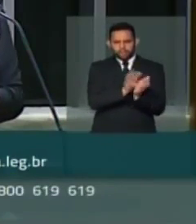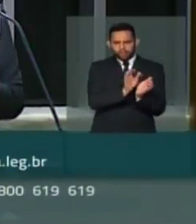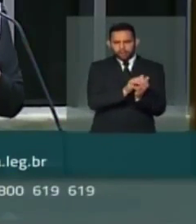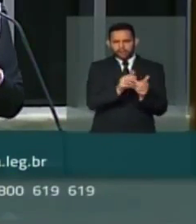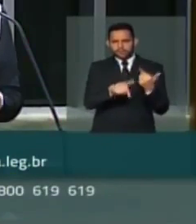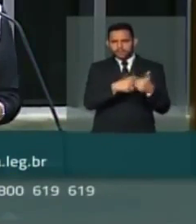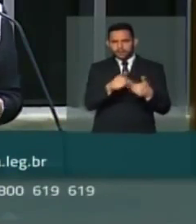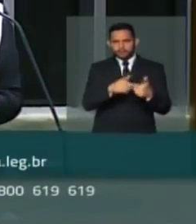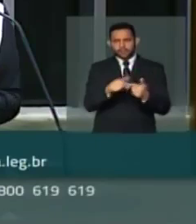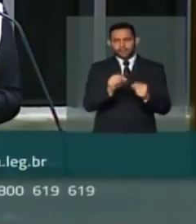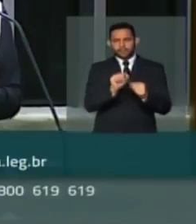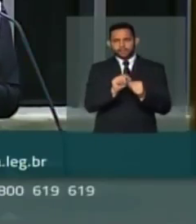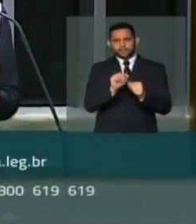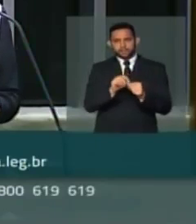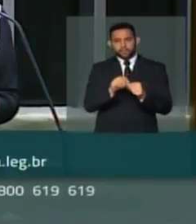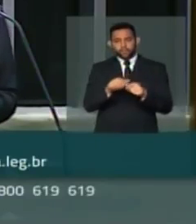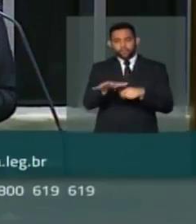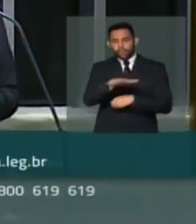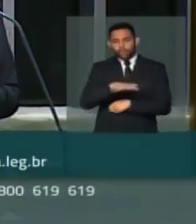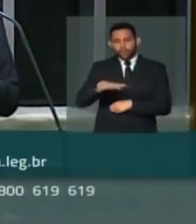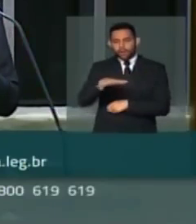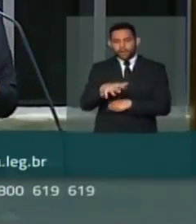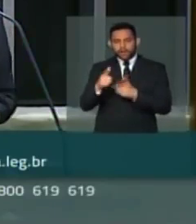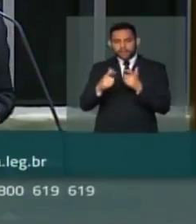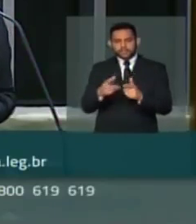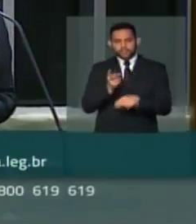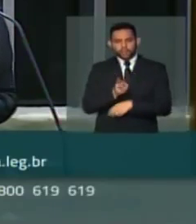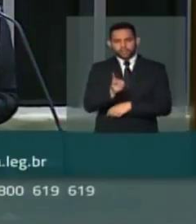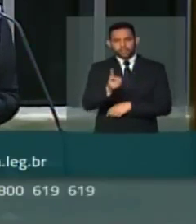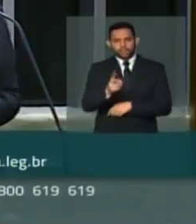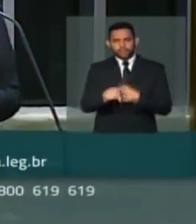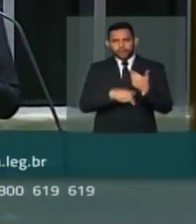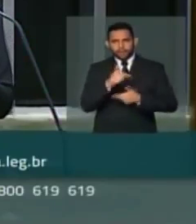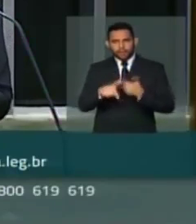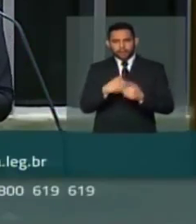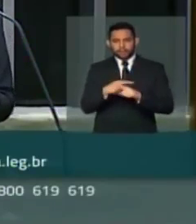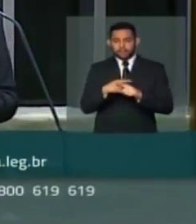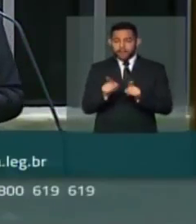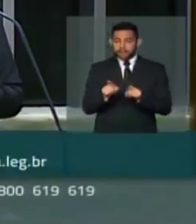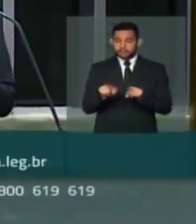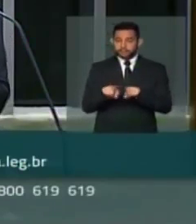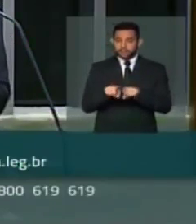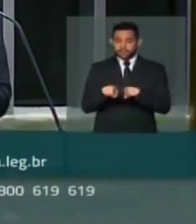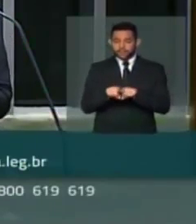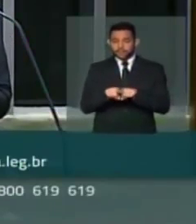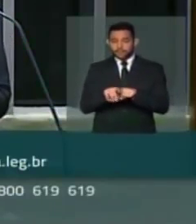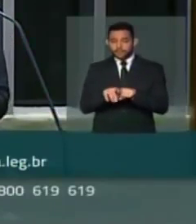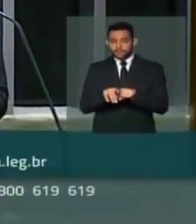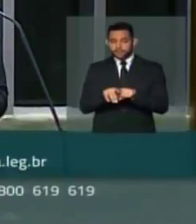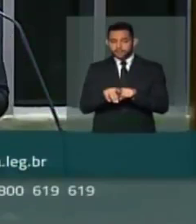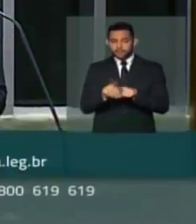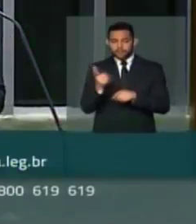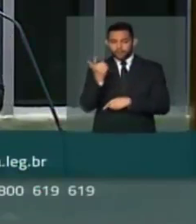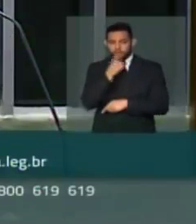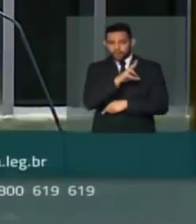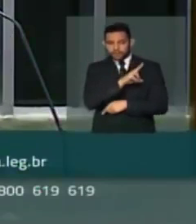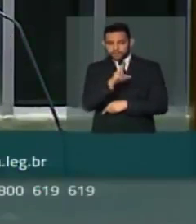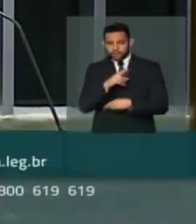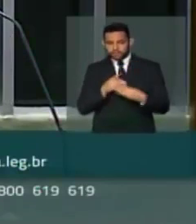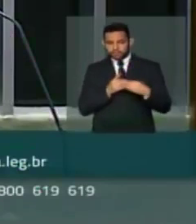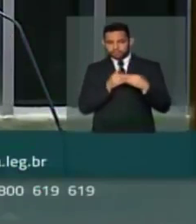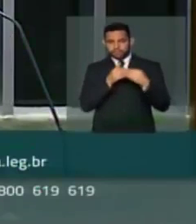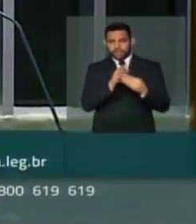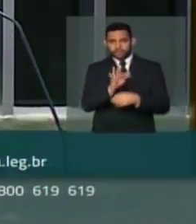estão ocupando os espaços, que continuem ocupando, mas que também, com isso, coloquem o seu nome à disposição